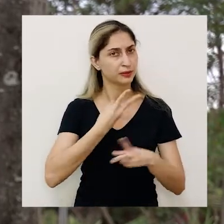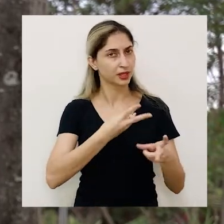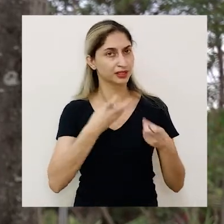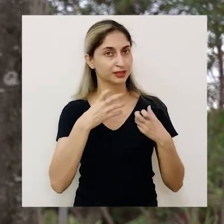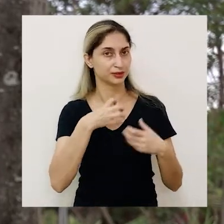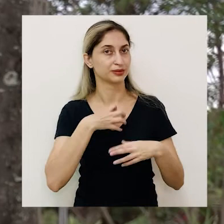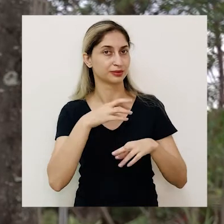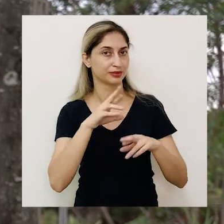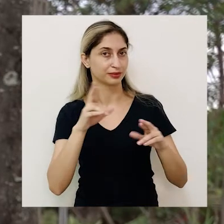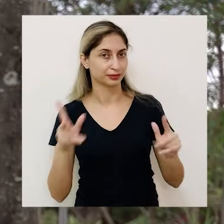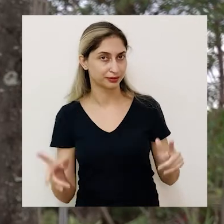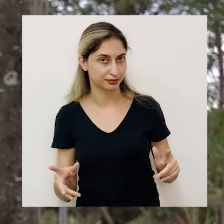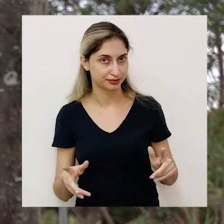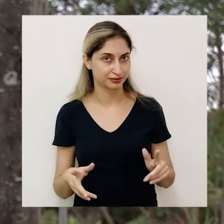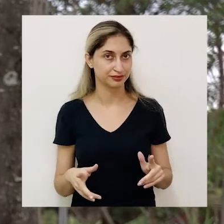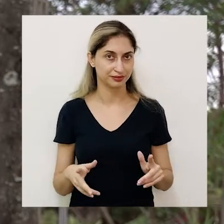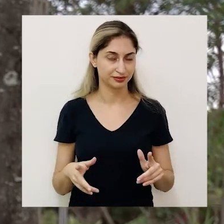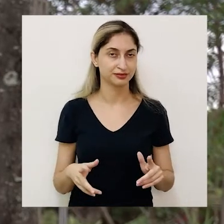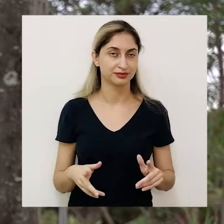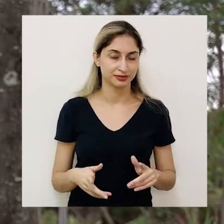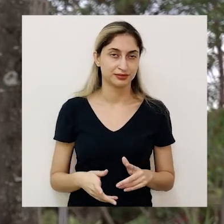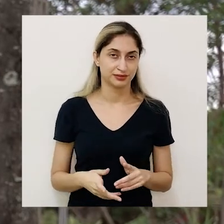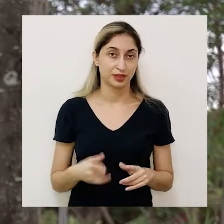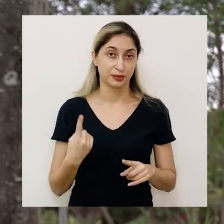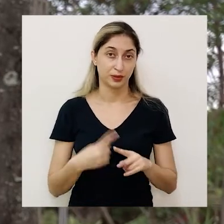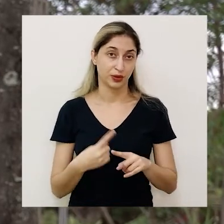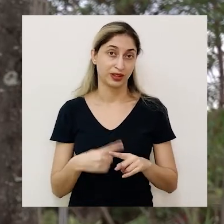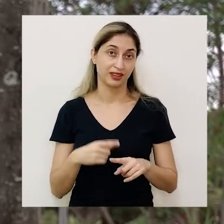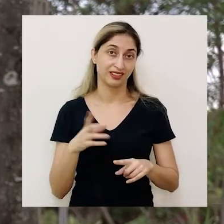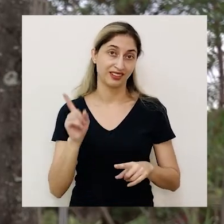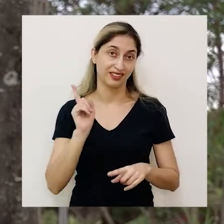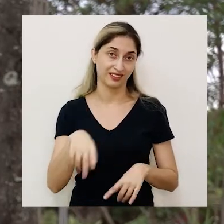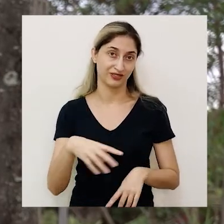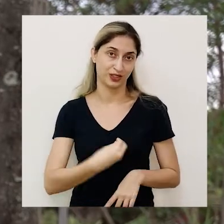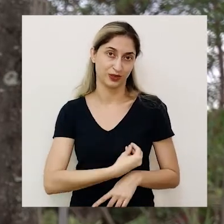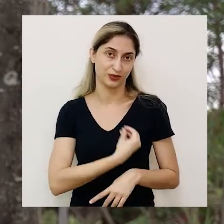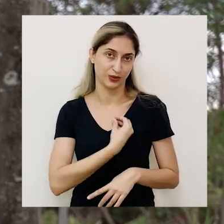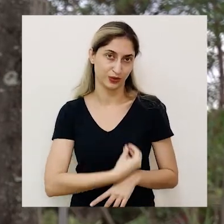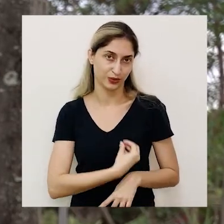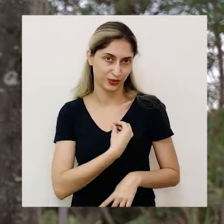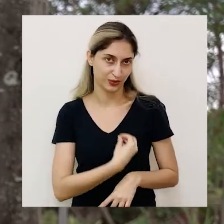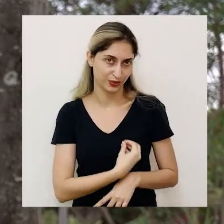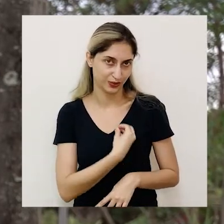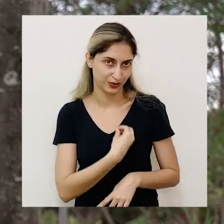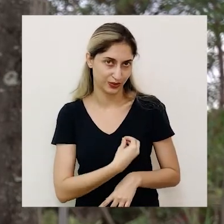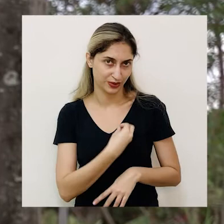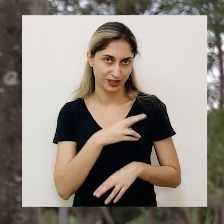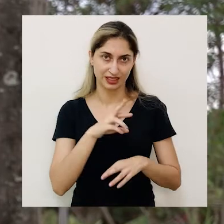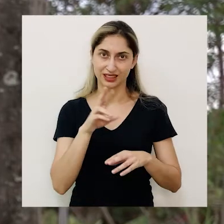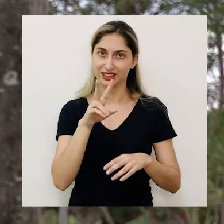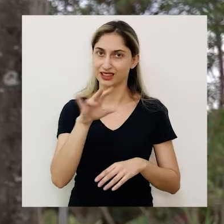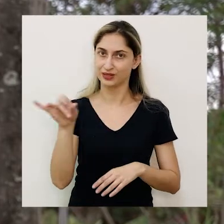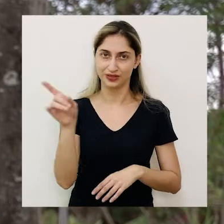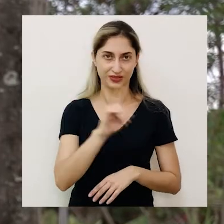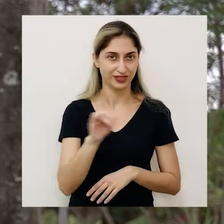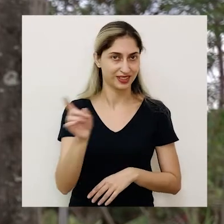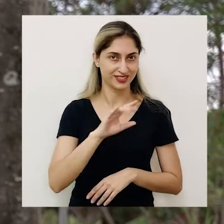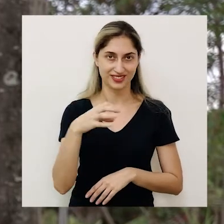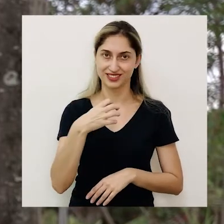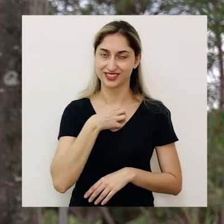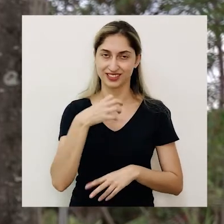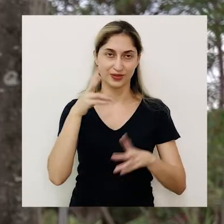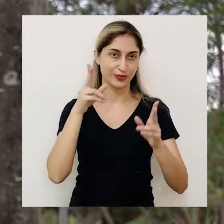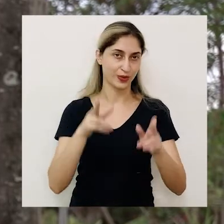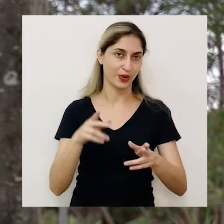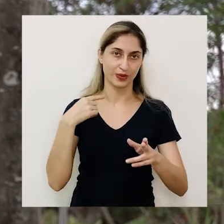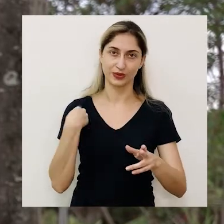na prática ela vai nos propor a ver um outro desenho, né? Porque é um ser vivo, né? Então